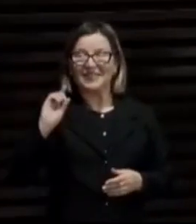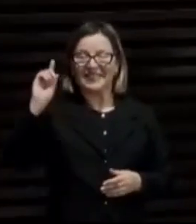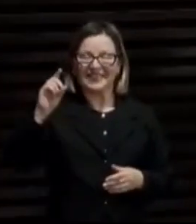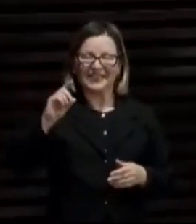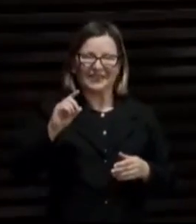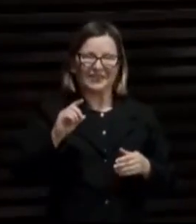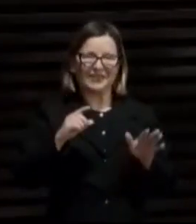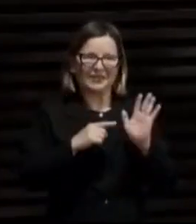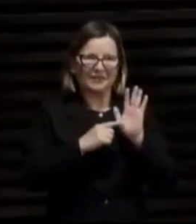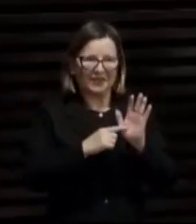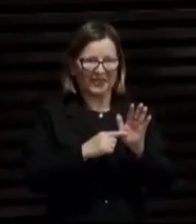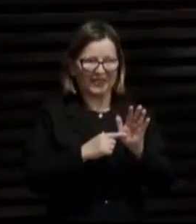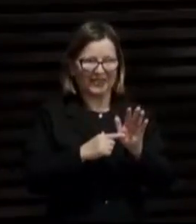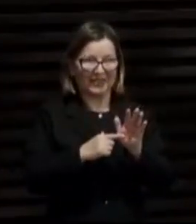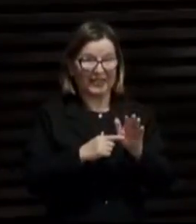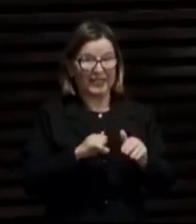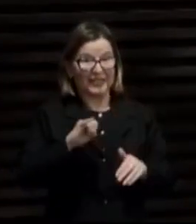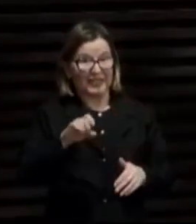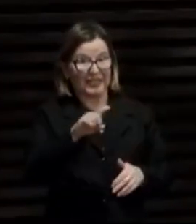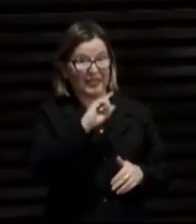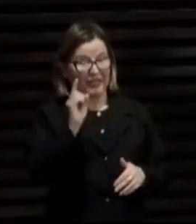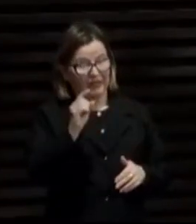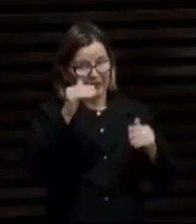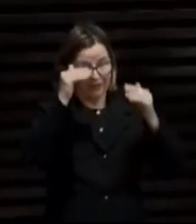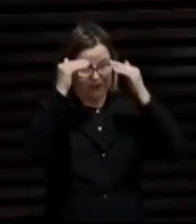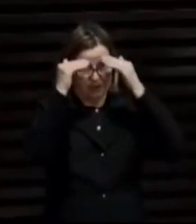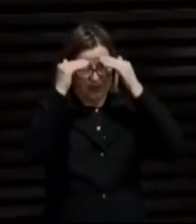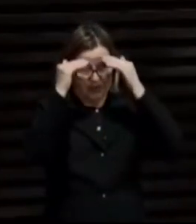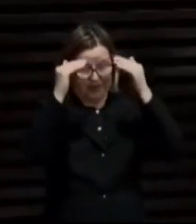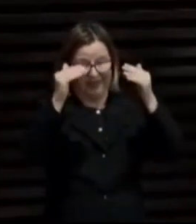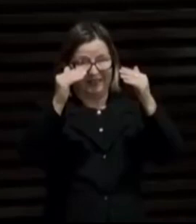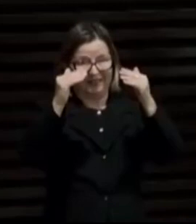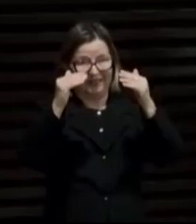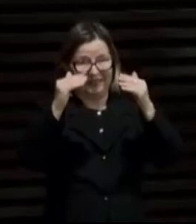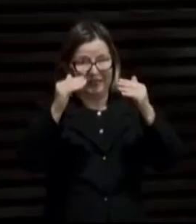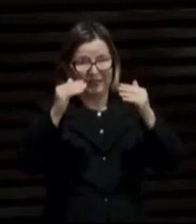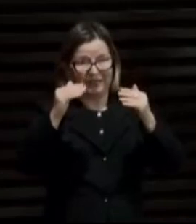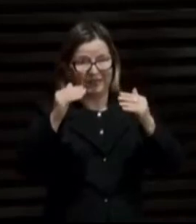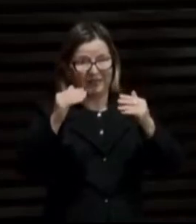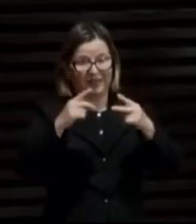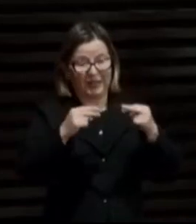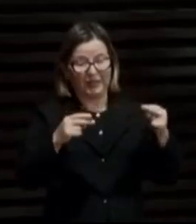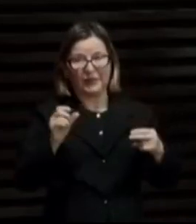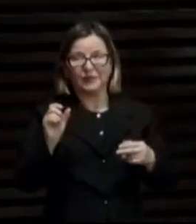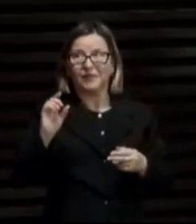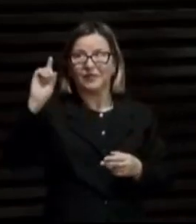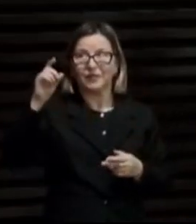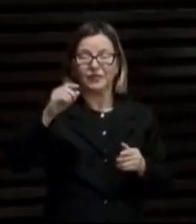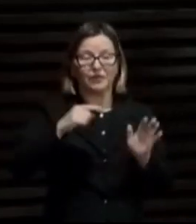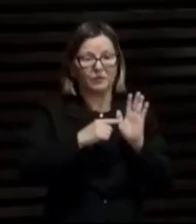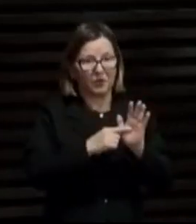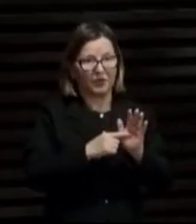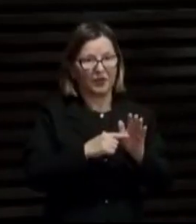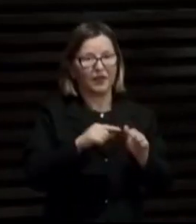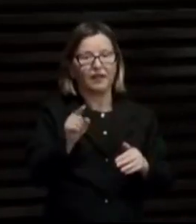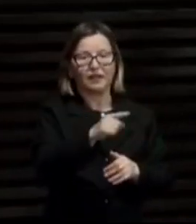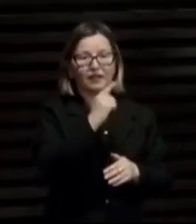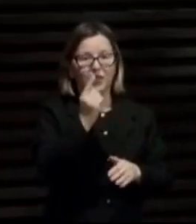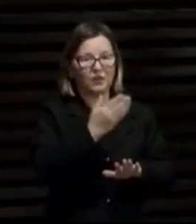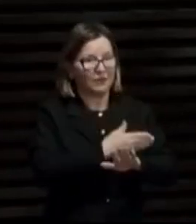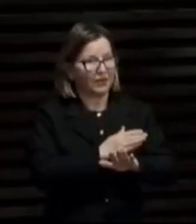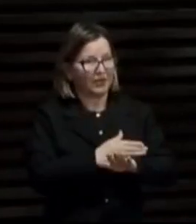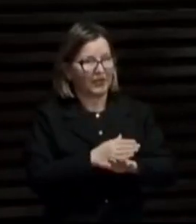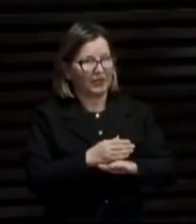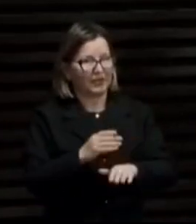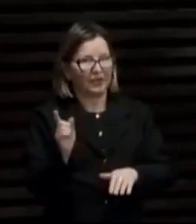Se nós seguirmos o que a palavra diz, nós vamos praticar. Mas não é praticar por esforço. Isso é velha aliança. Na